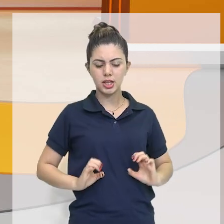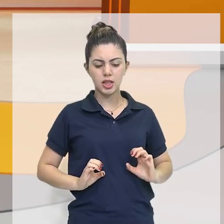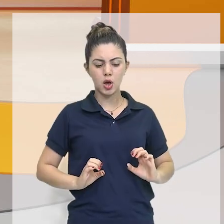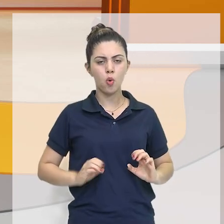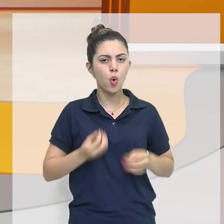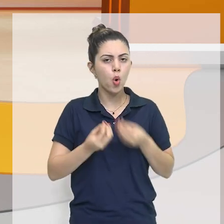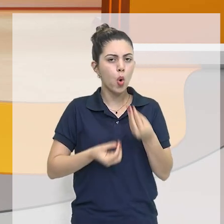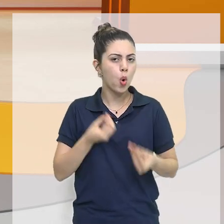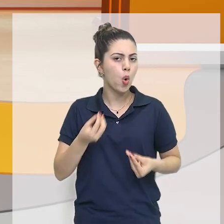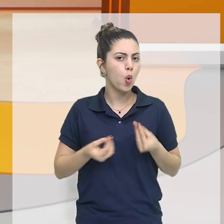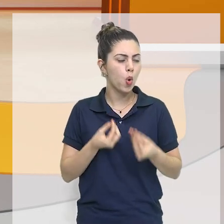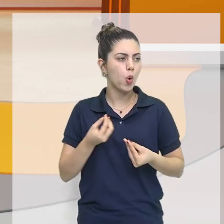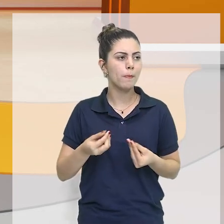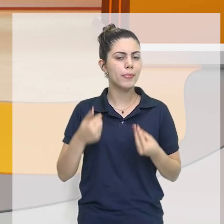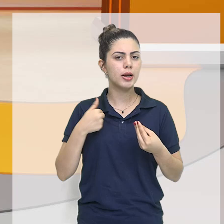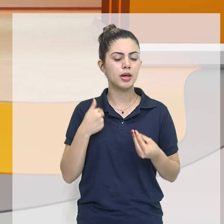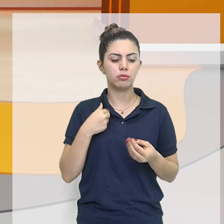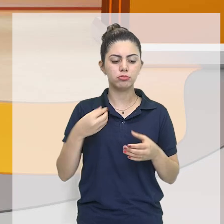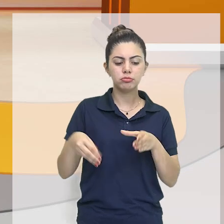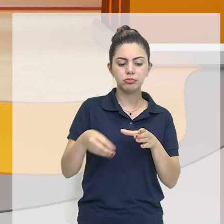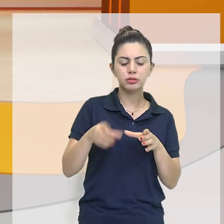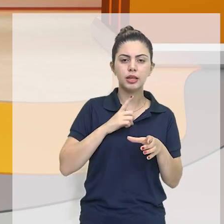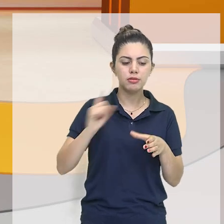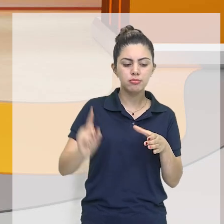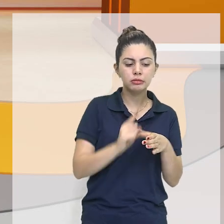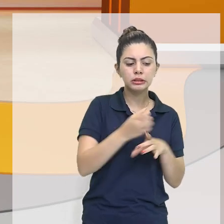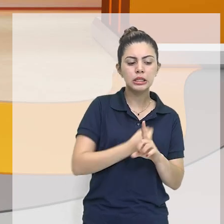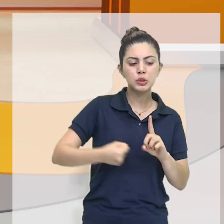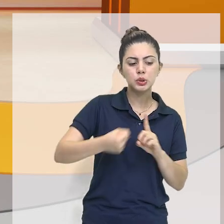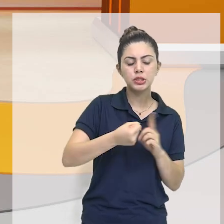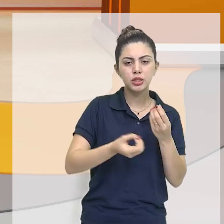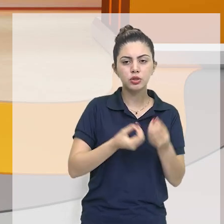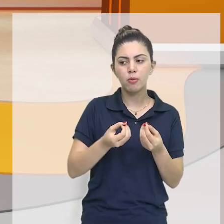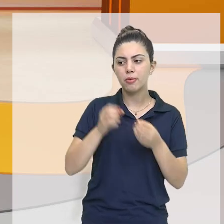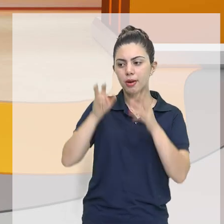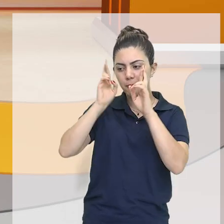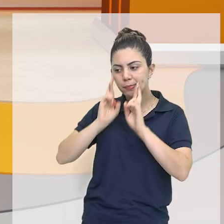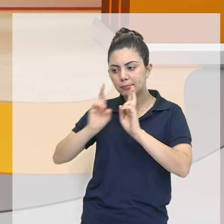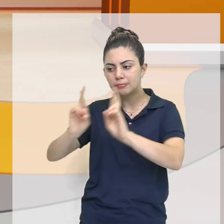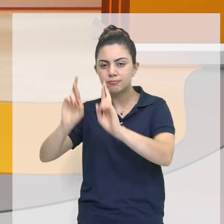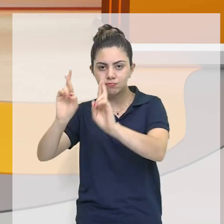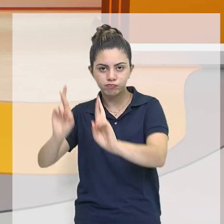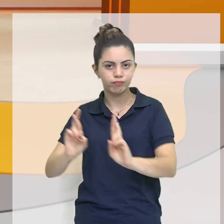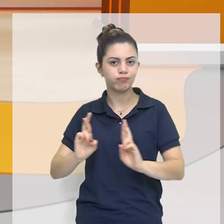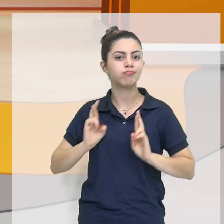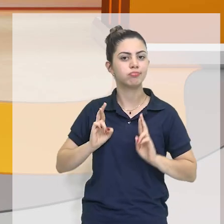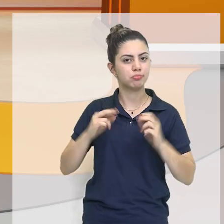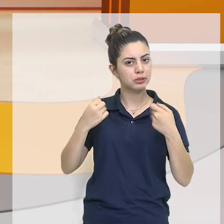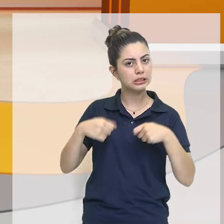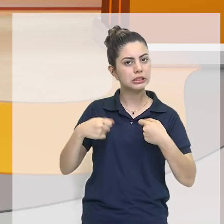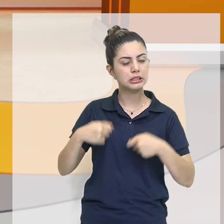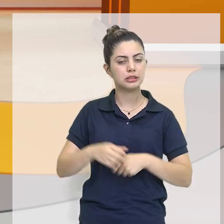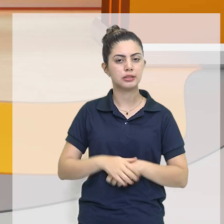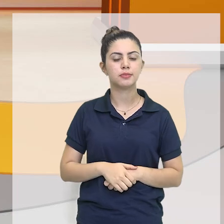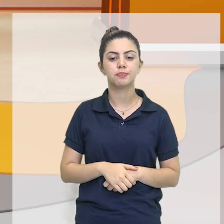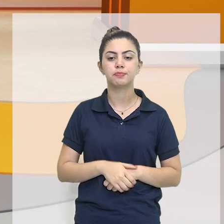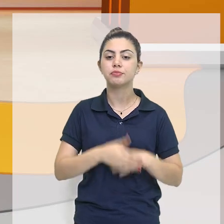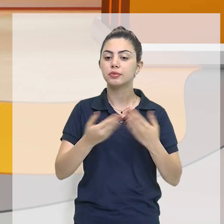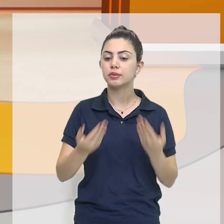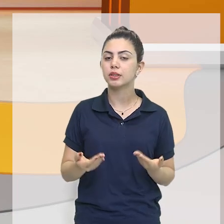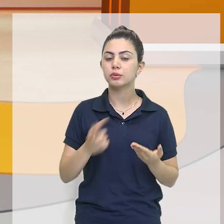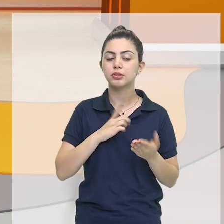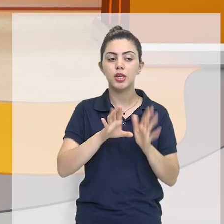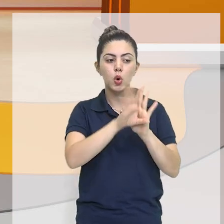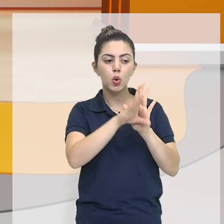na sociedade, respeitando o outro e a mim mesmo. Né? Então, você aí tem